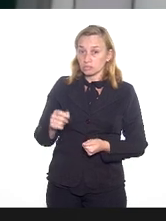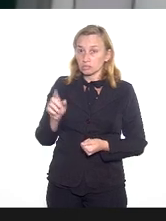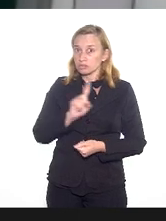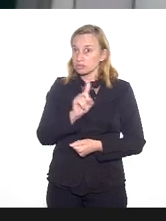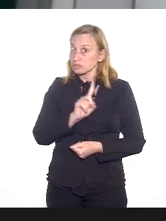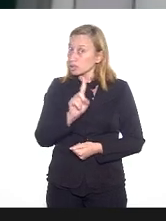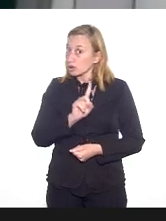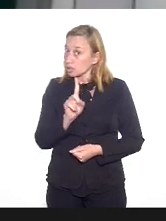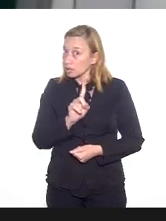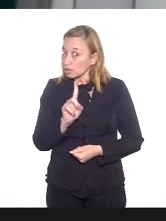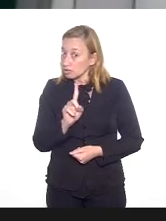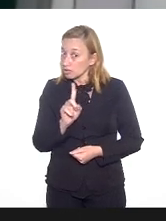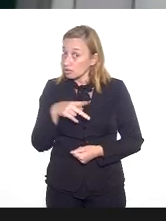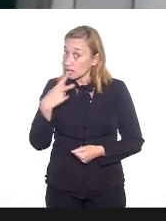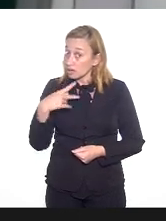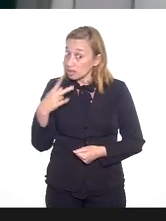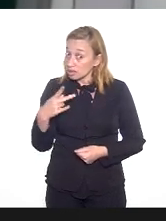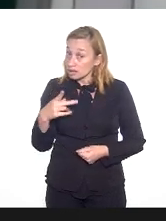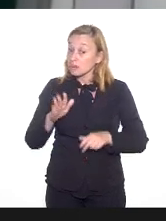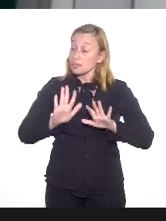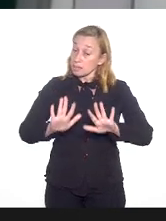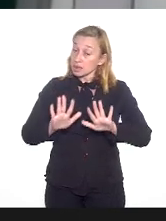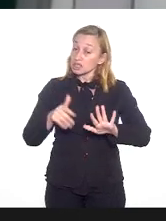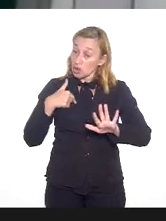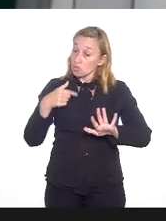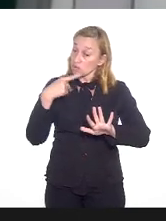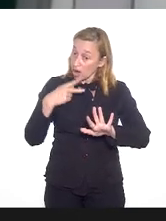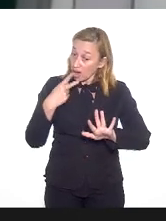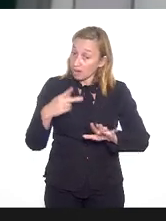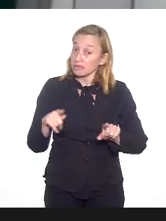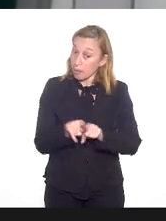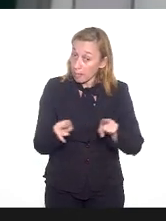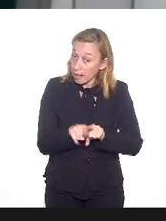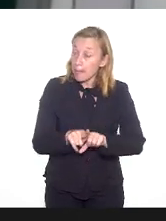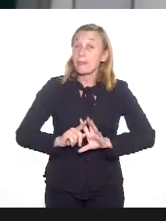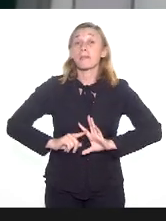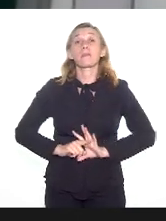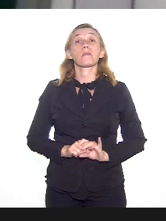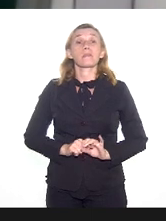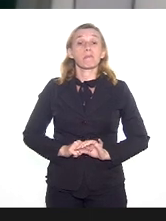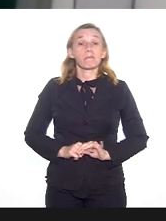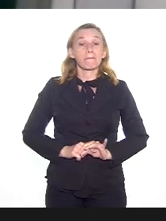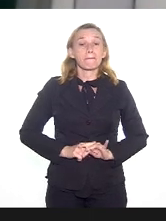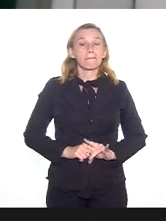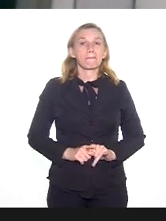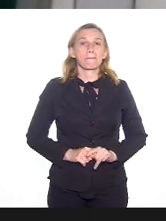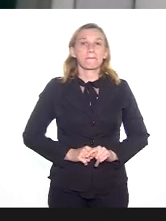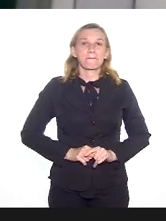Isso tudo sem fazer menção, mas eu vou fazer assim mesmo, sem fazer menção